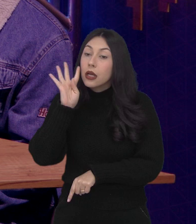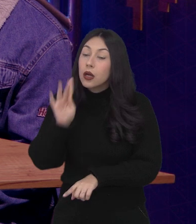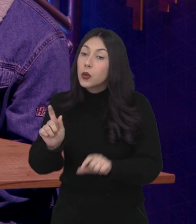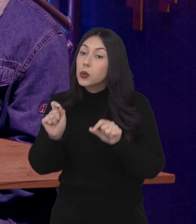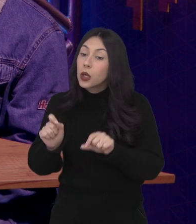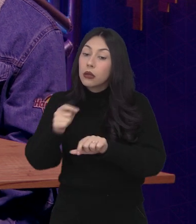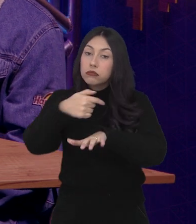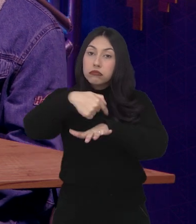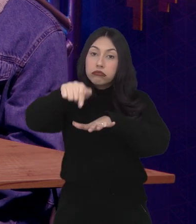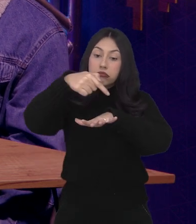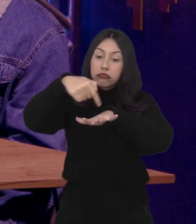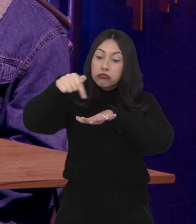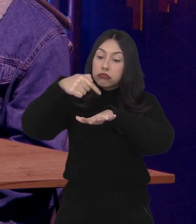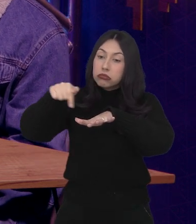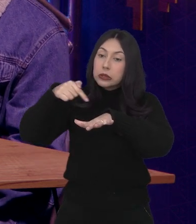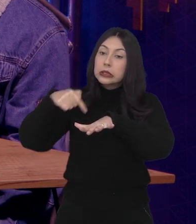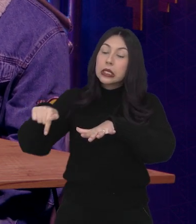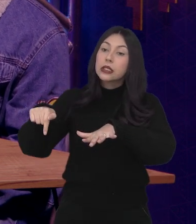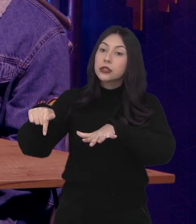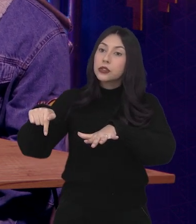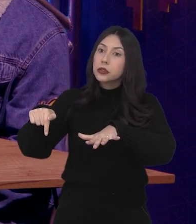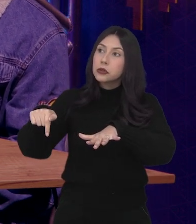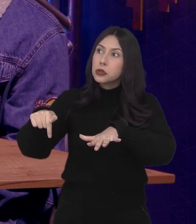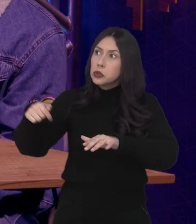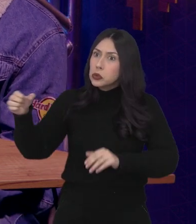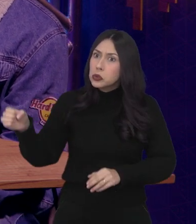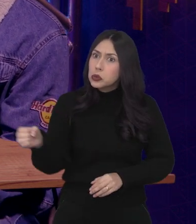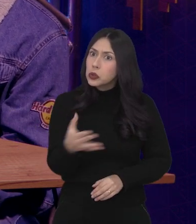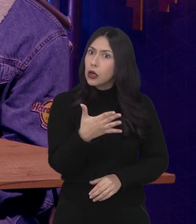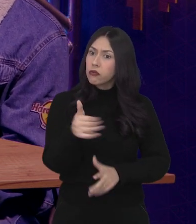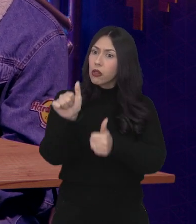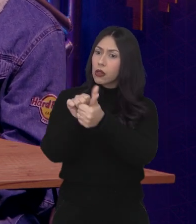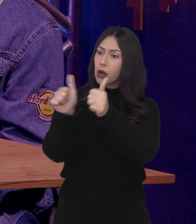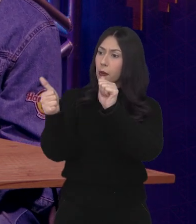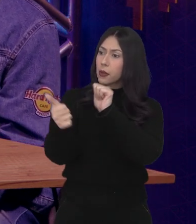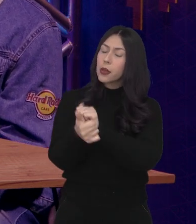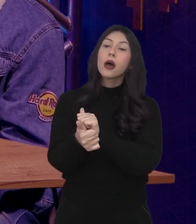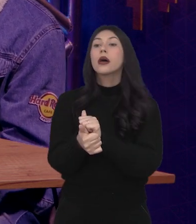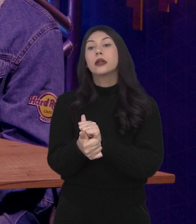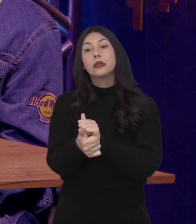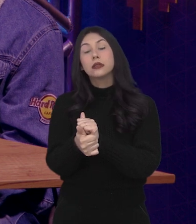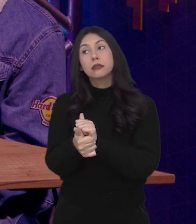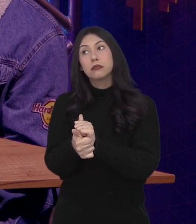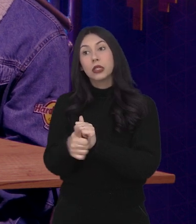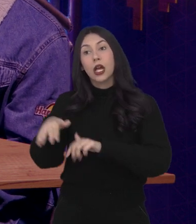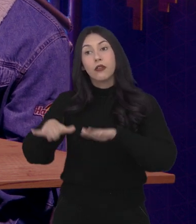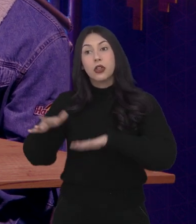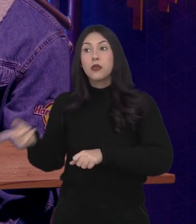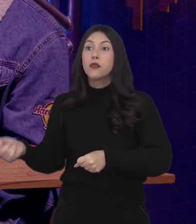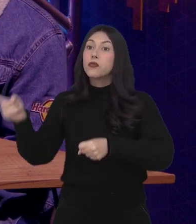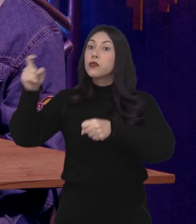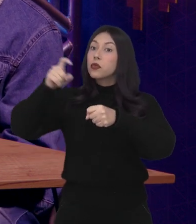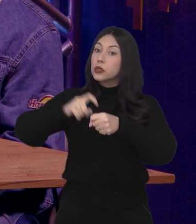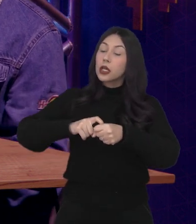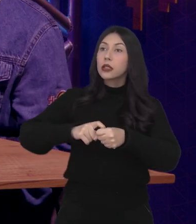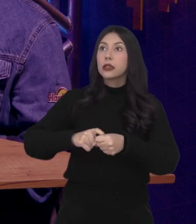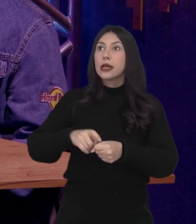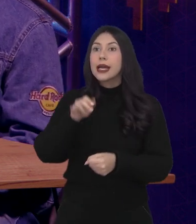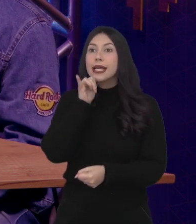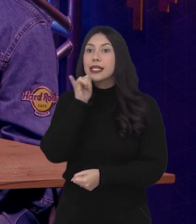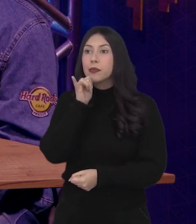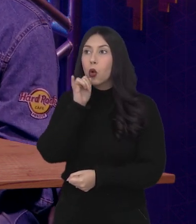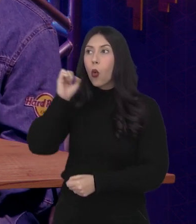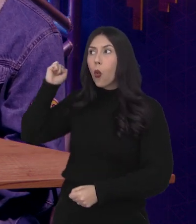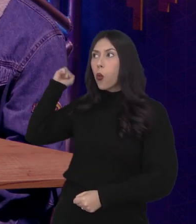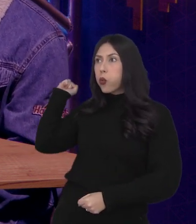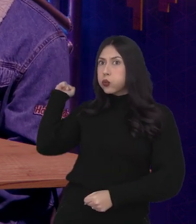dessas modalidades, elas se atualizaram e foram depois retomadas, vamos dizer assim, né, como o